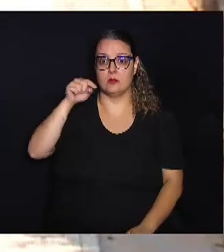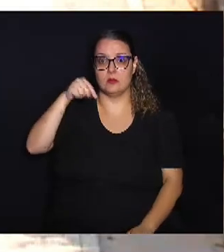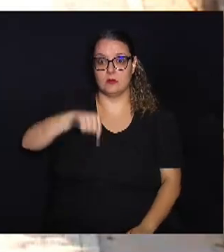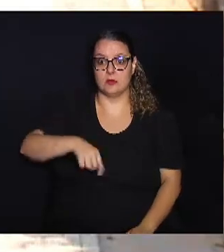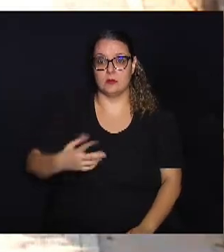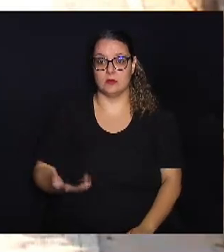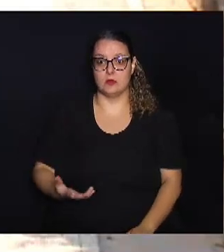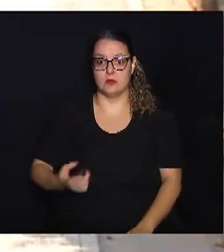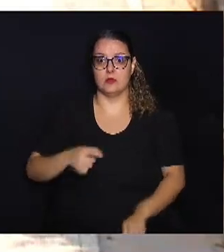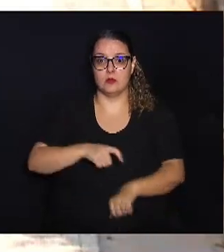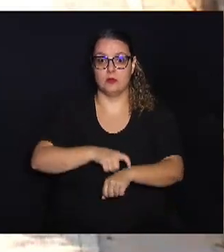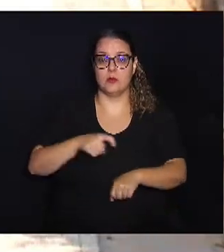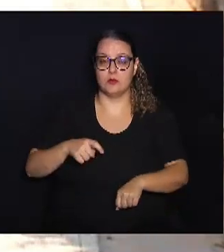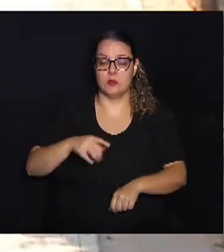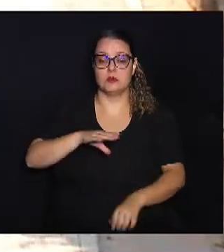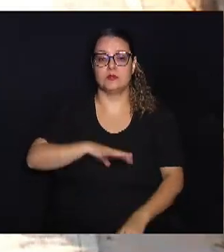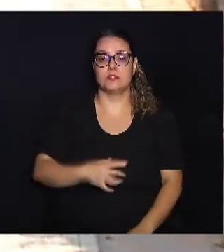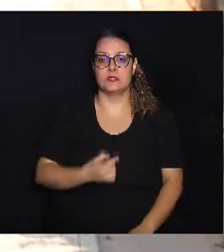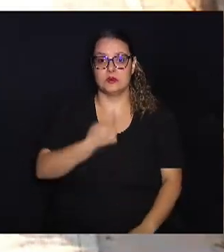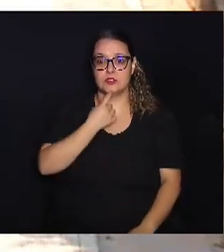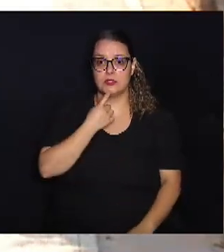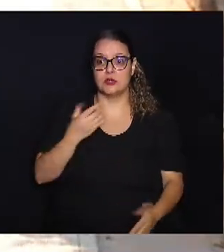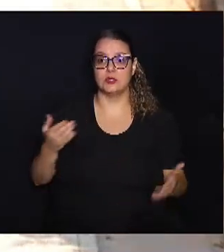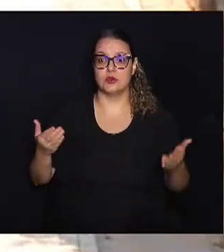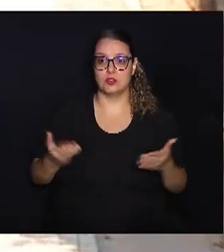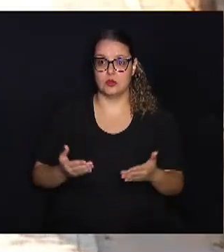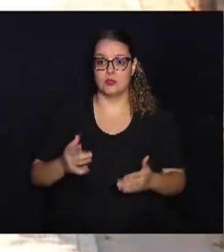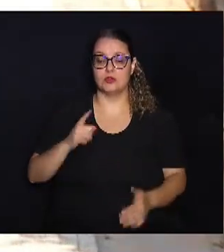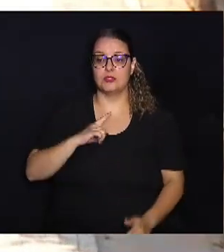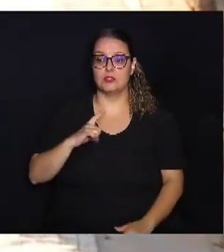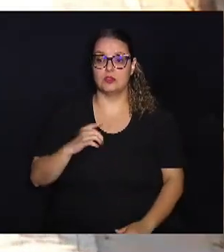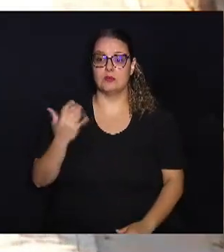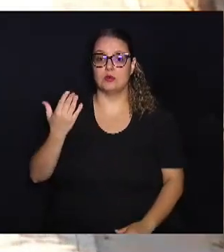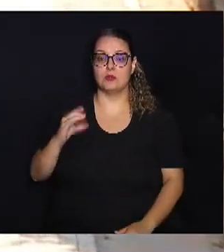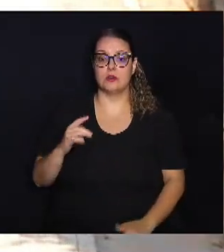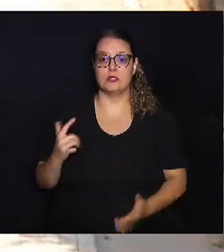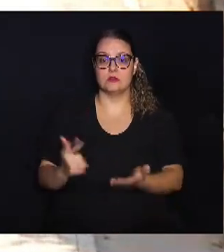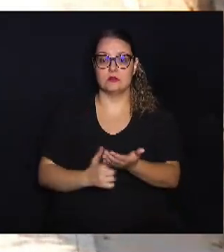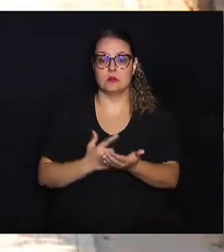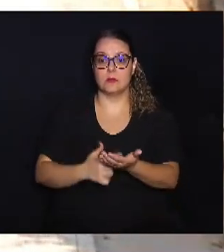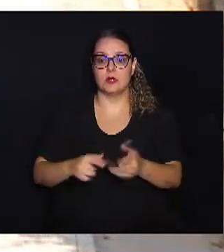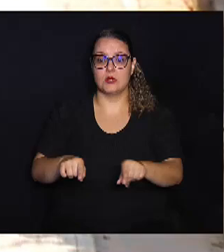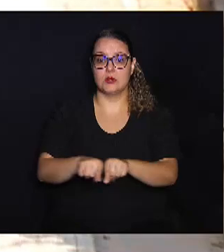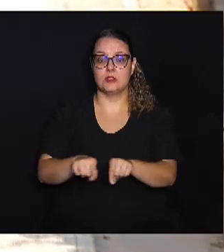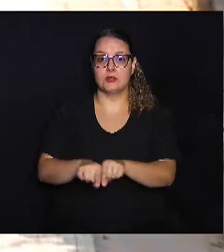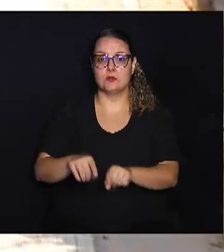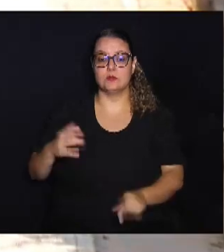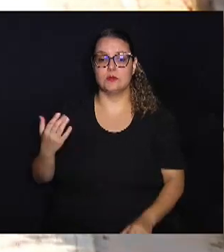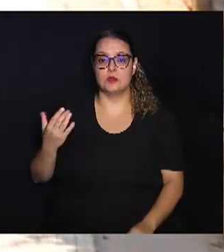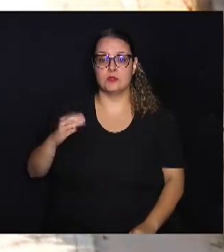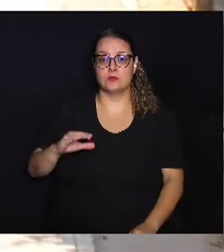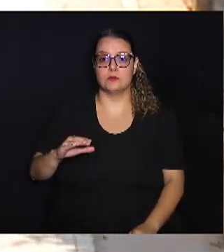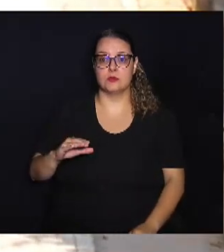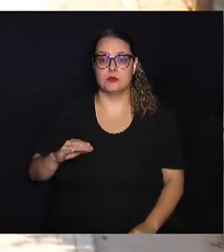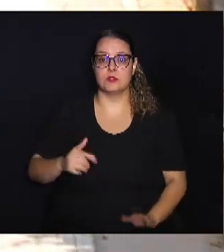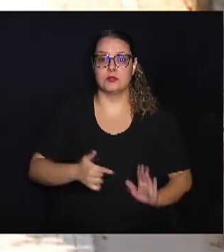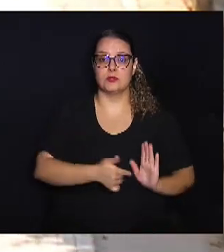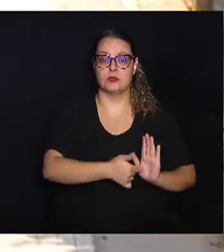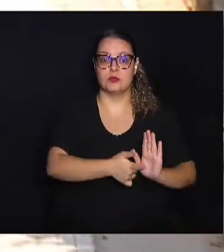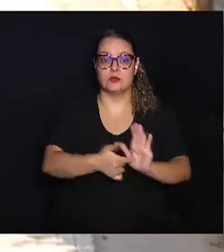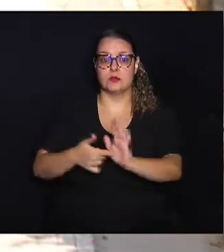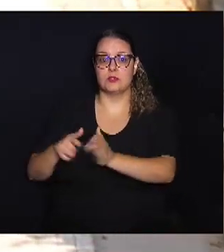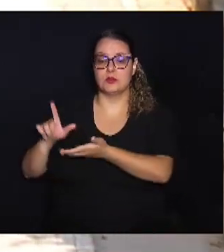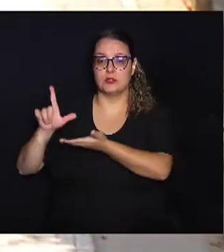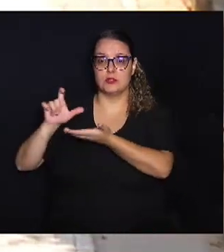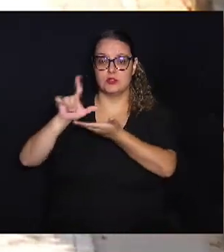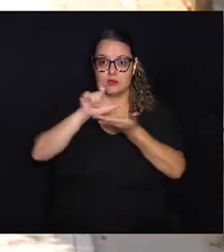marcaram época aqui na cidade de Campinas. E hoje teve o lançamento desse livro e também o lançamento de uma exposição de